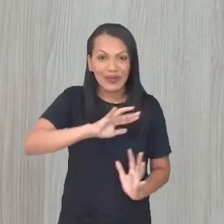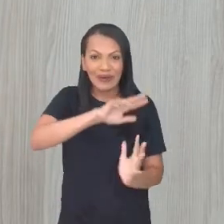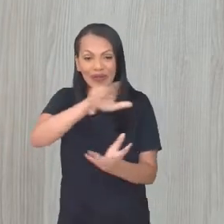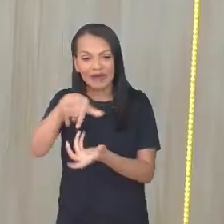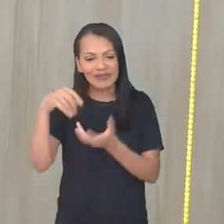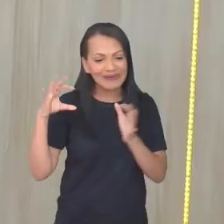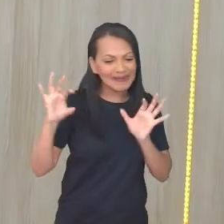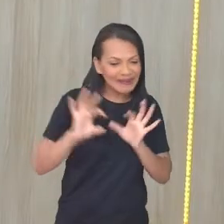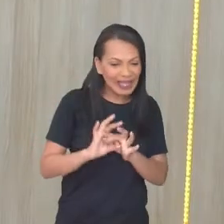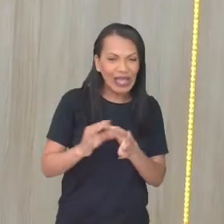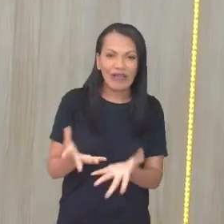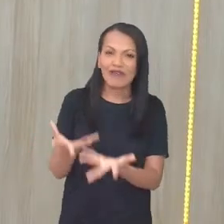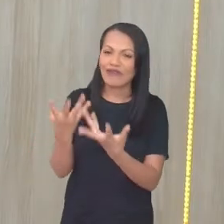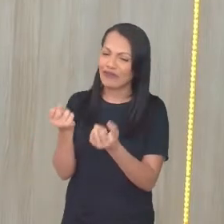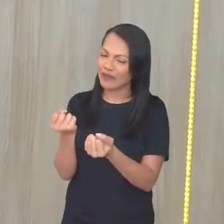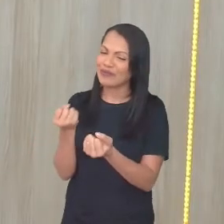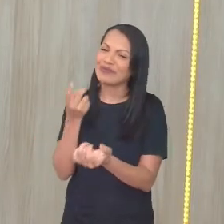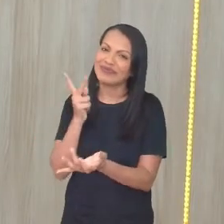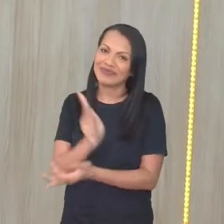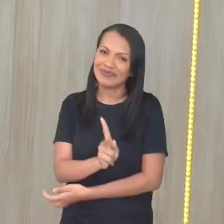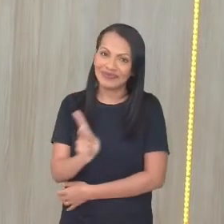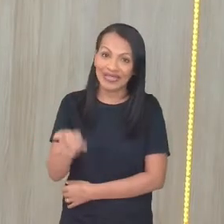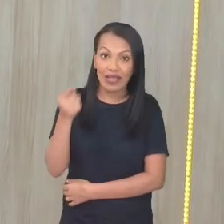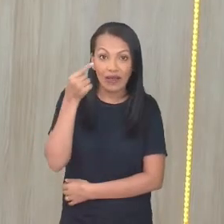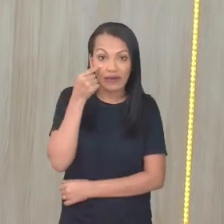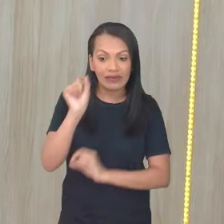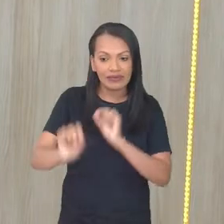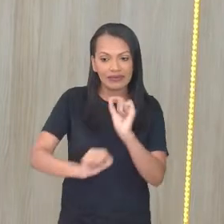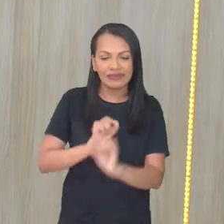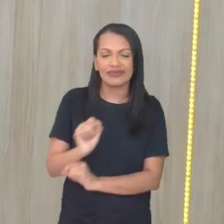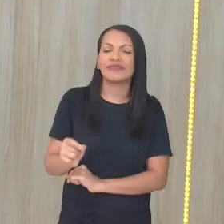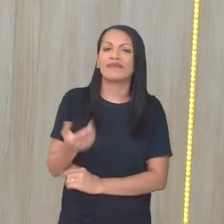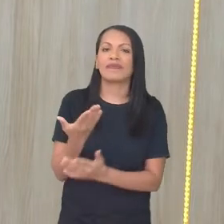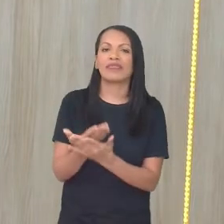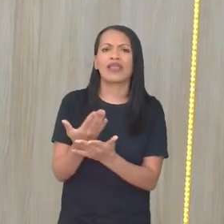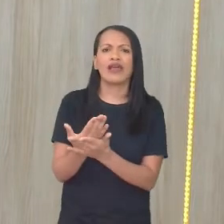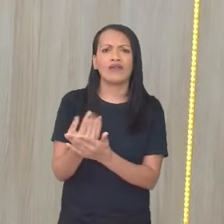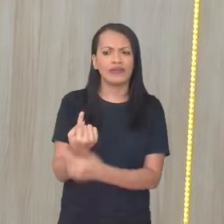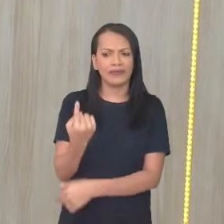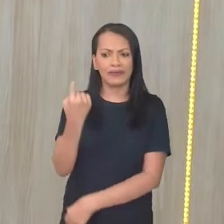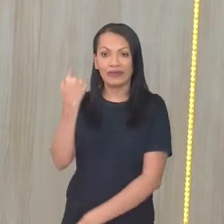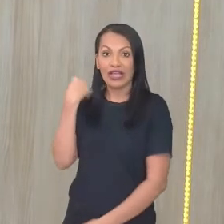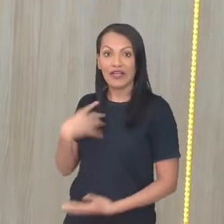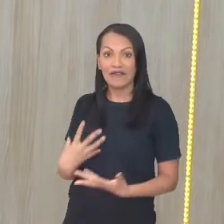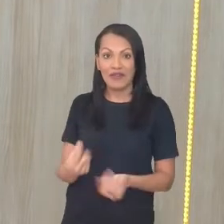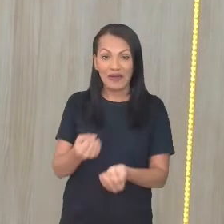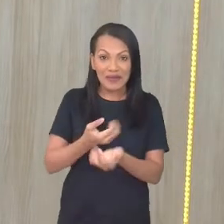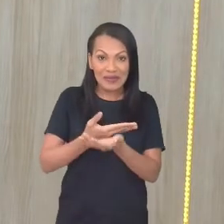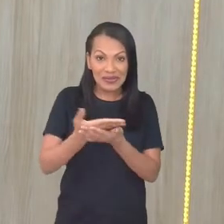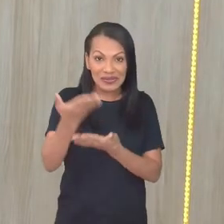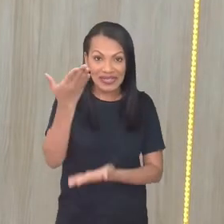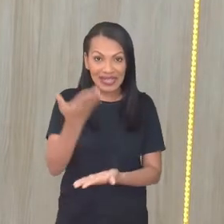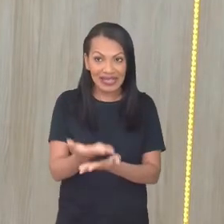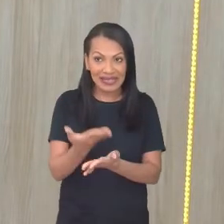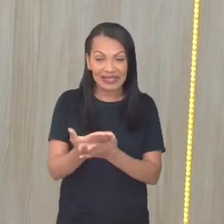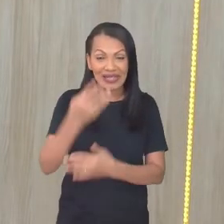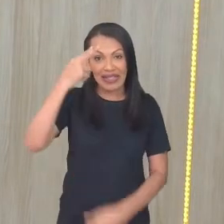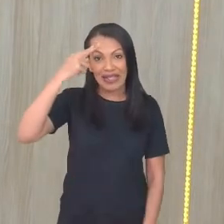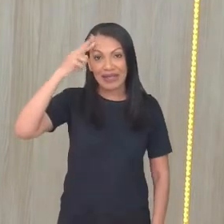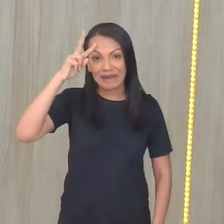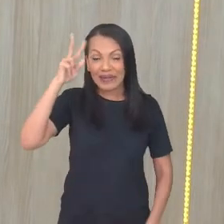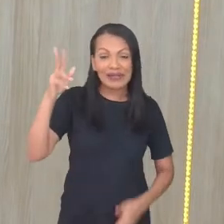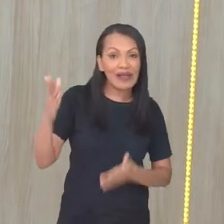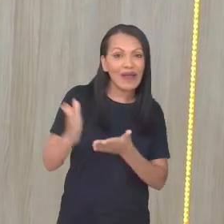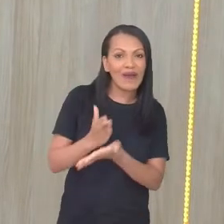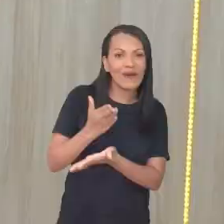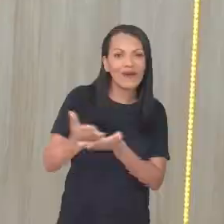Luciano. É isso aí. E ó, o que é que a gente estava falando na aula passada, né? Vamos começar a nossa aula relembrando o que é que a